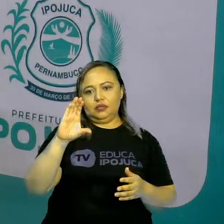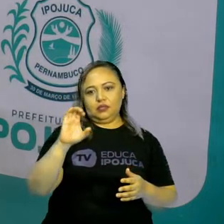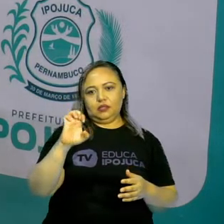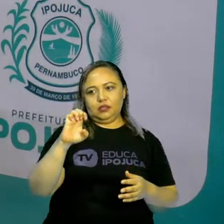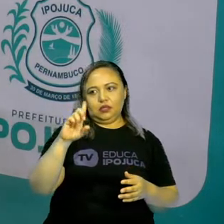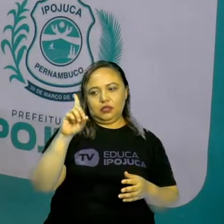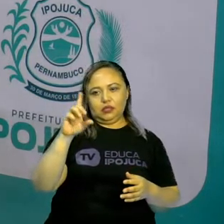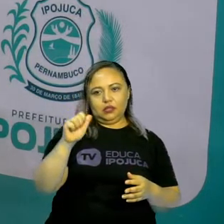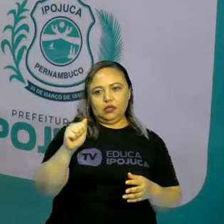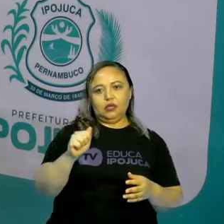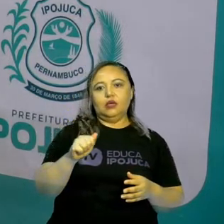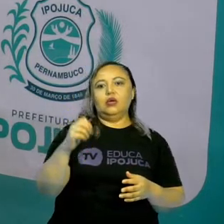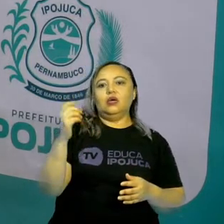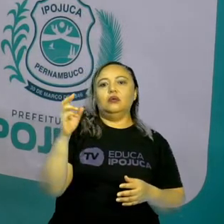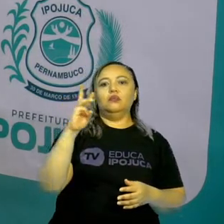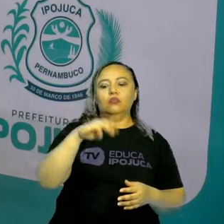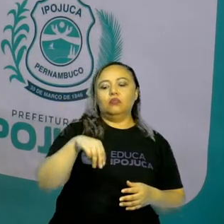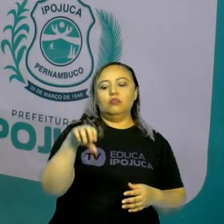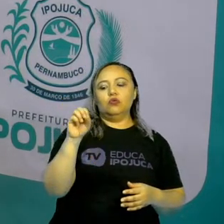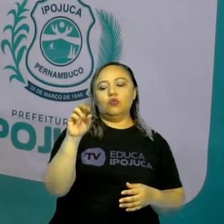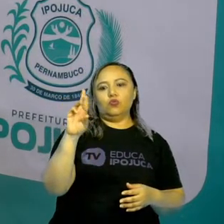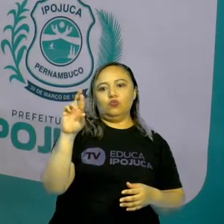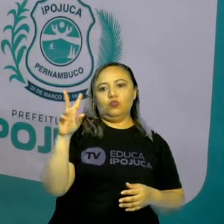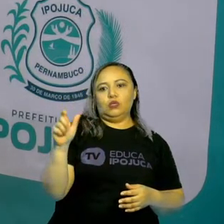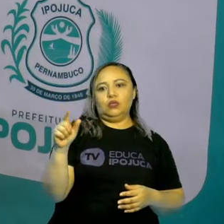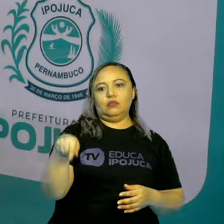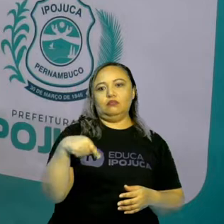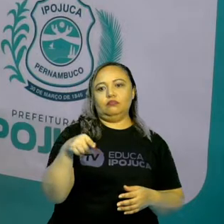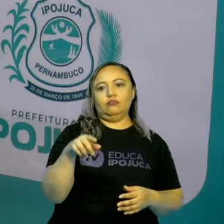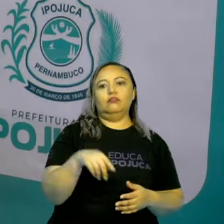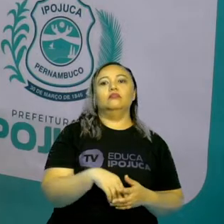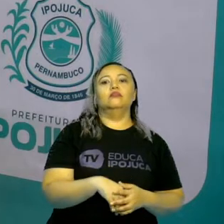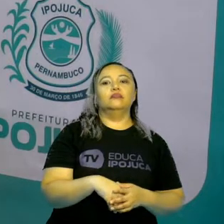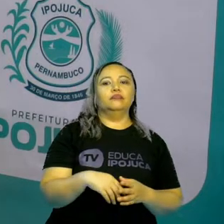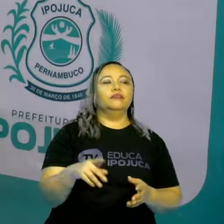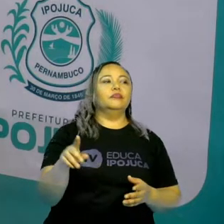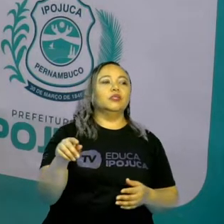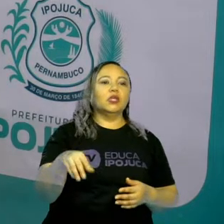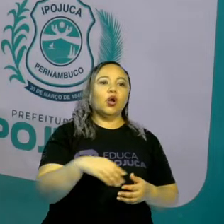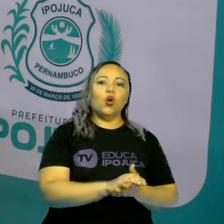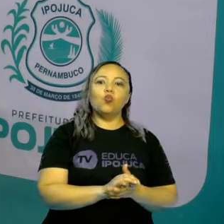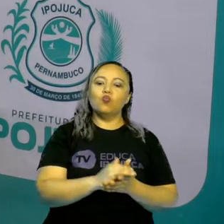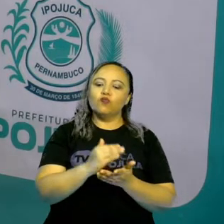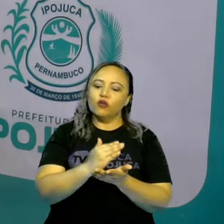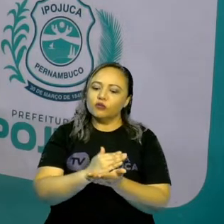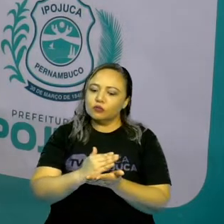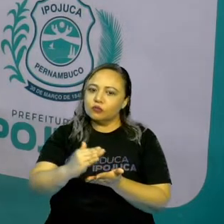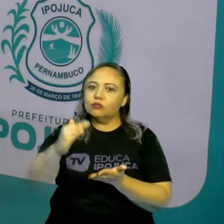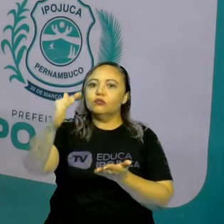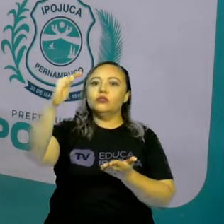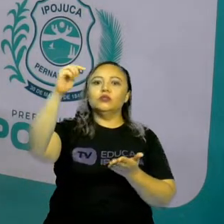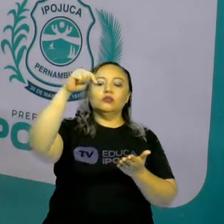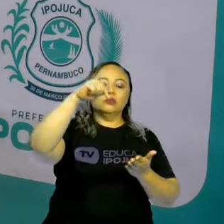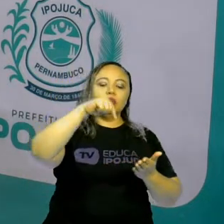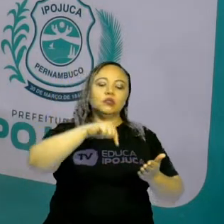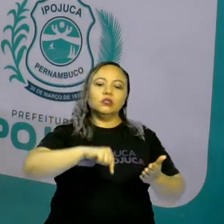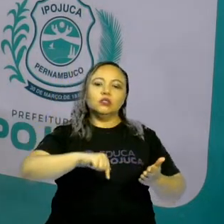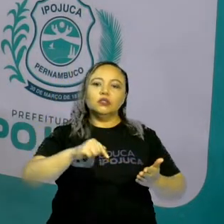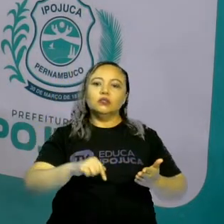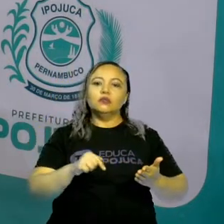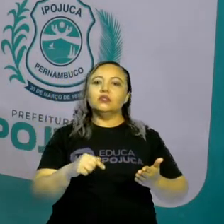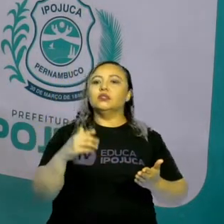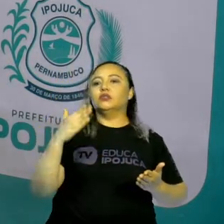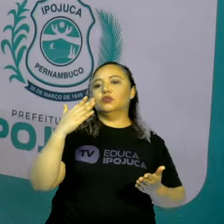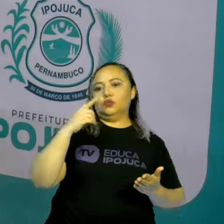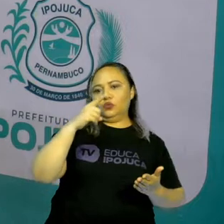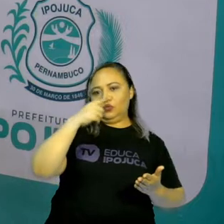nossa cidade, esses engenhos todos, essa produção tão grande de açúcar, que foi por causa das